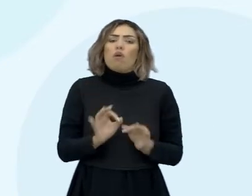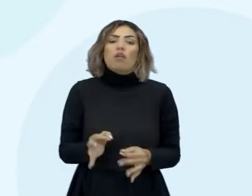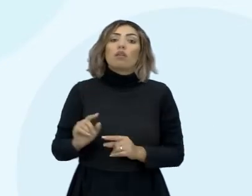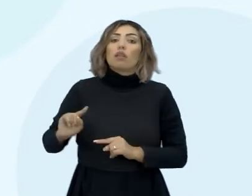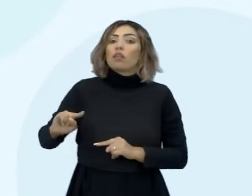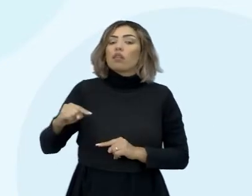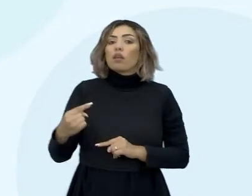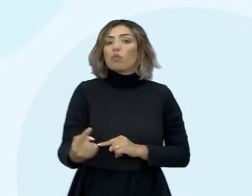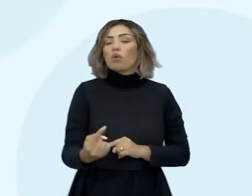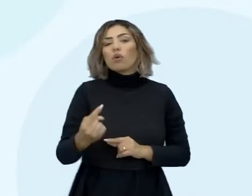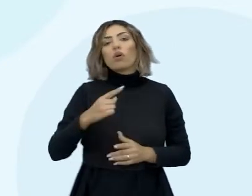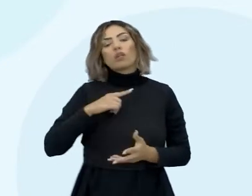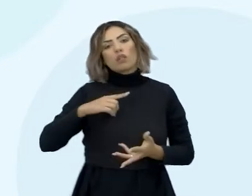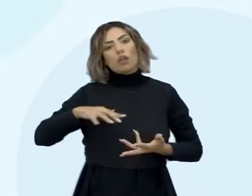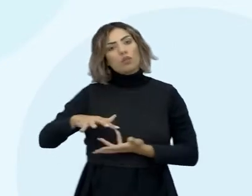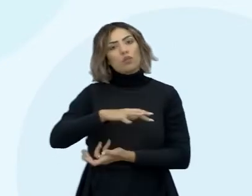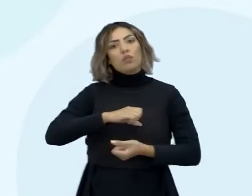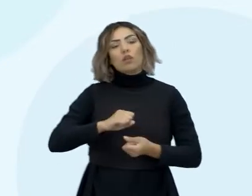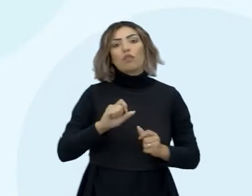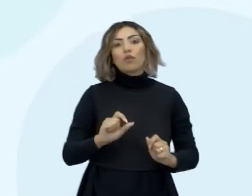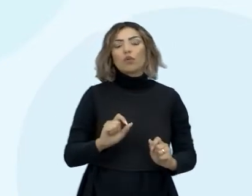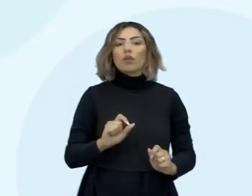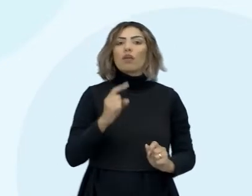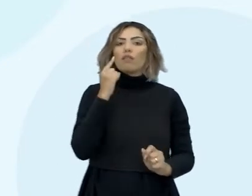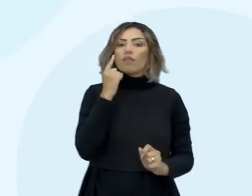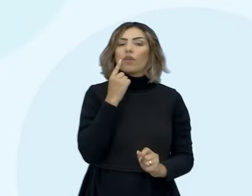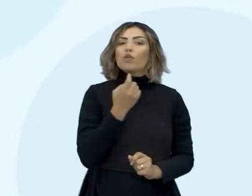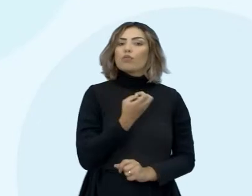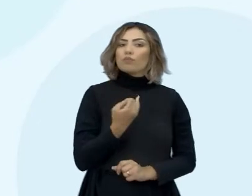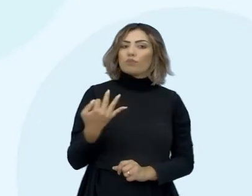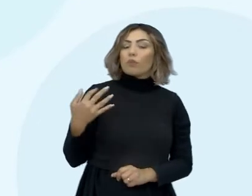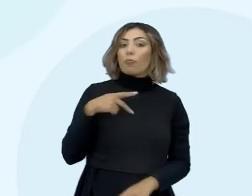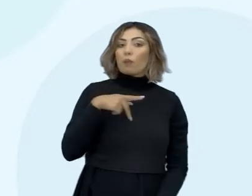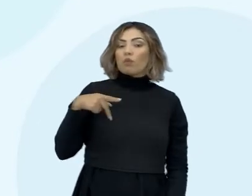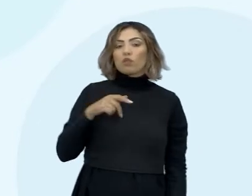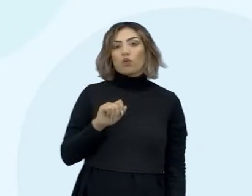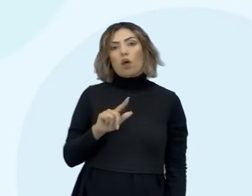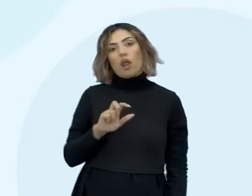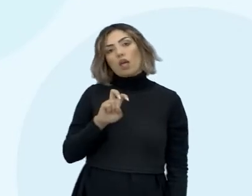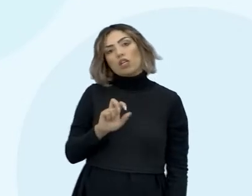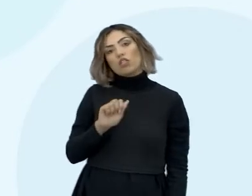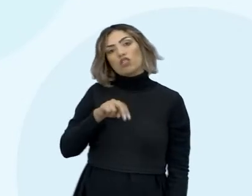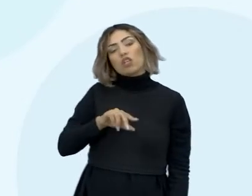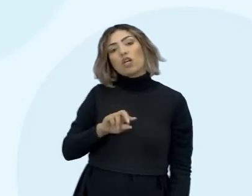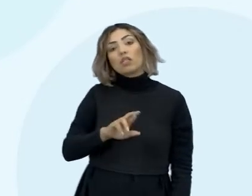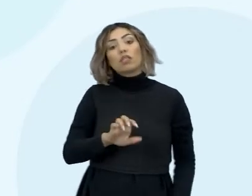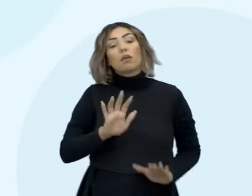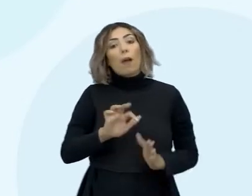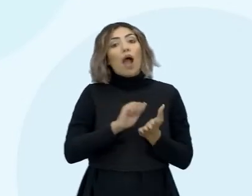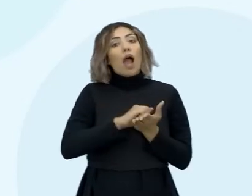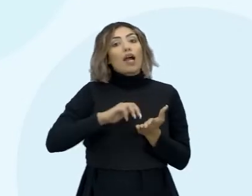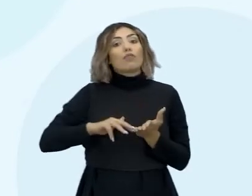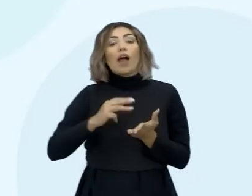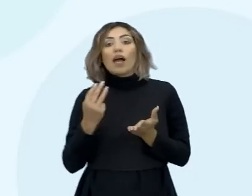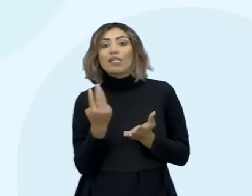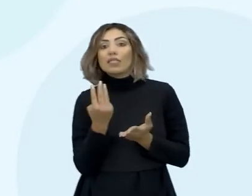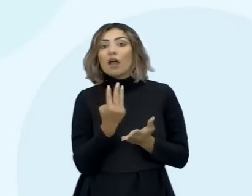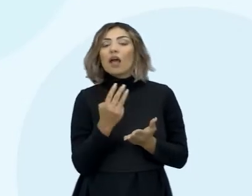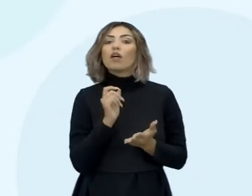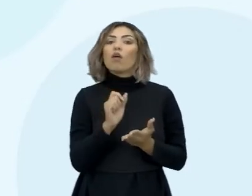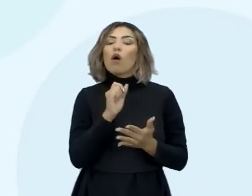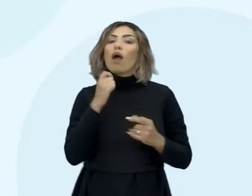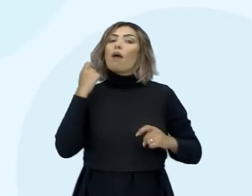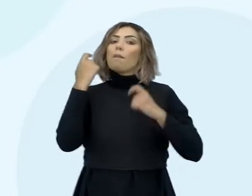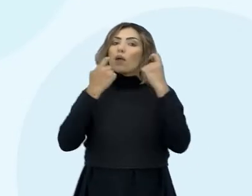depois, na construção sustentável, também foi tratada com o professor Alexandre, mas na atividade 3 ele estava interpretando ainda taxas e